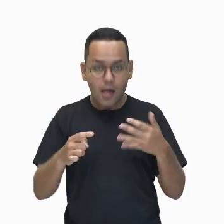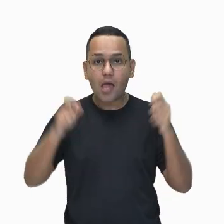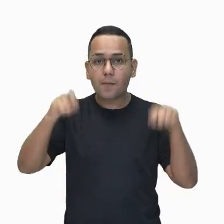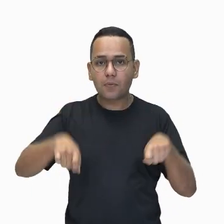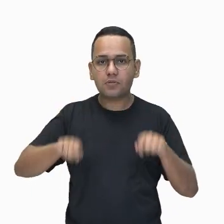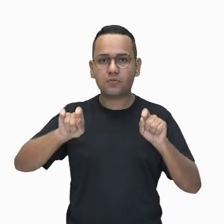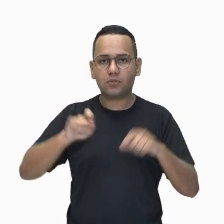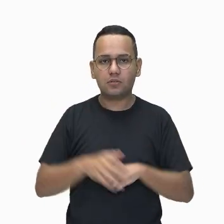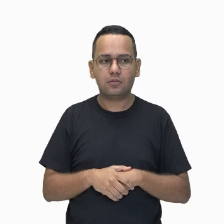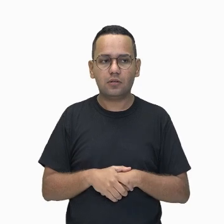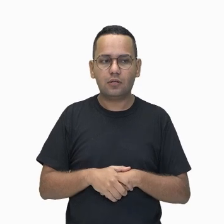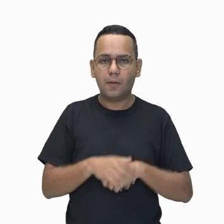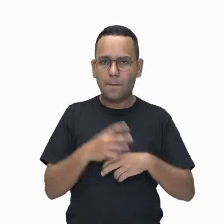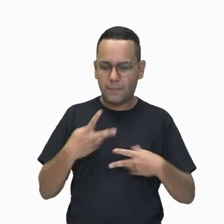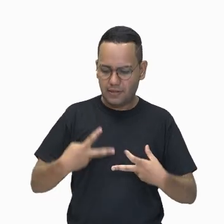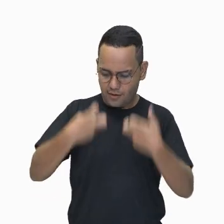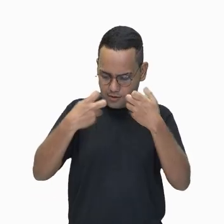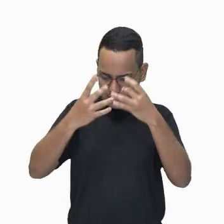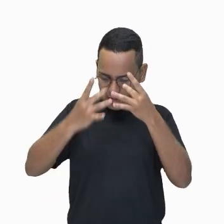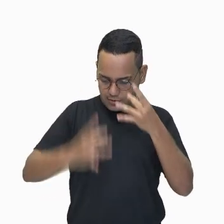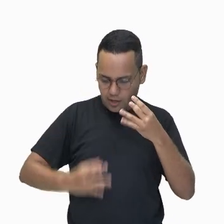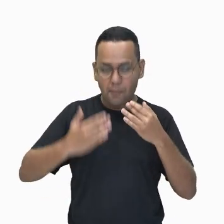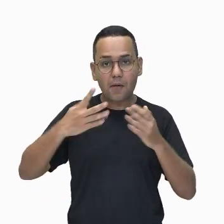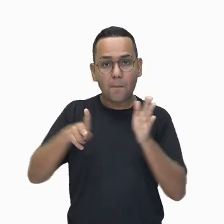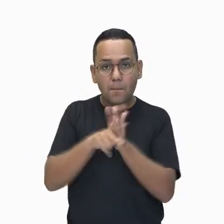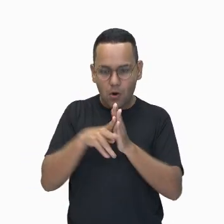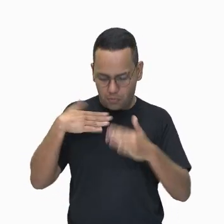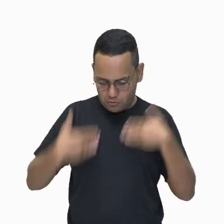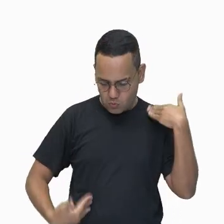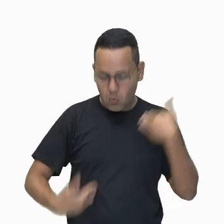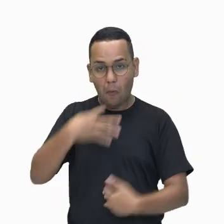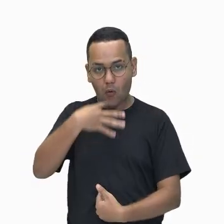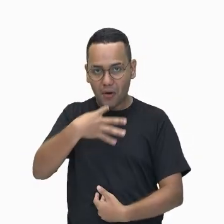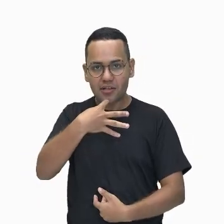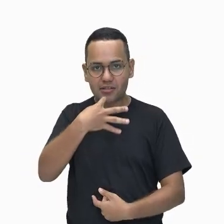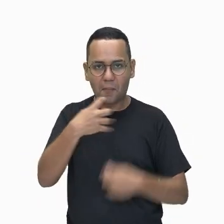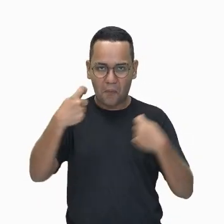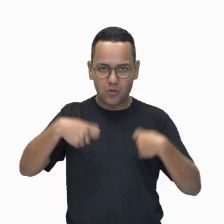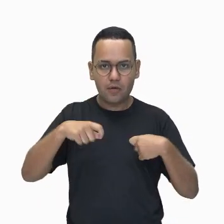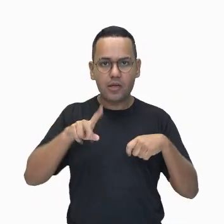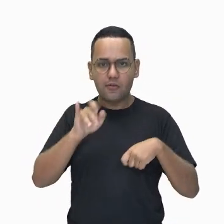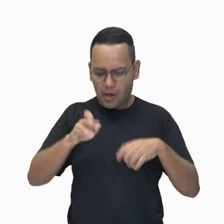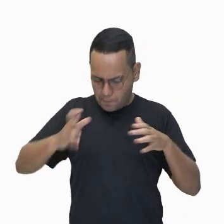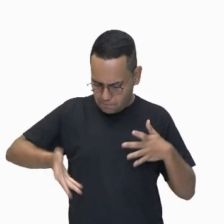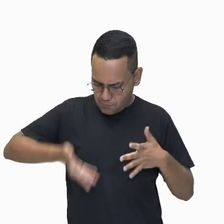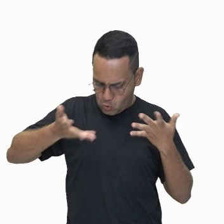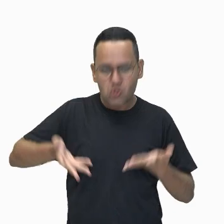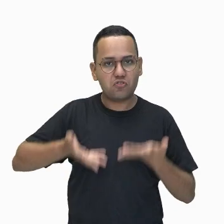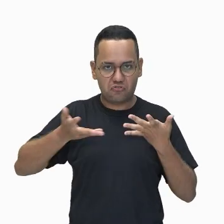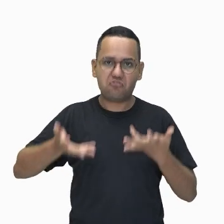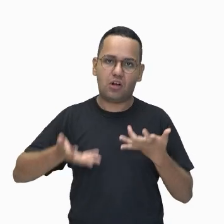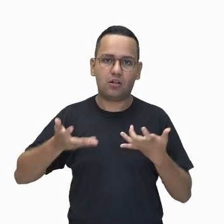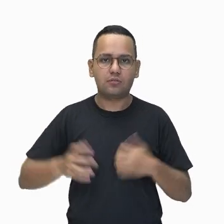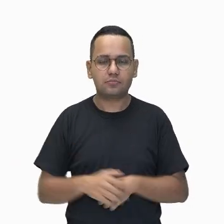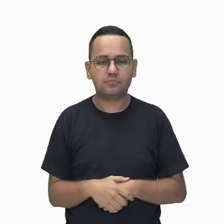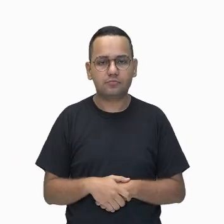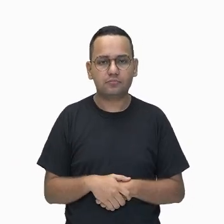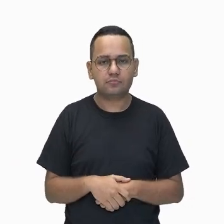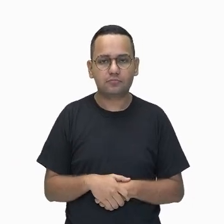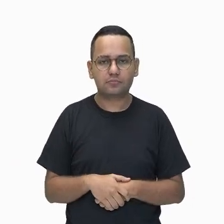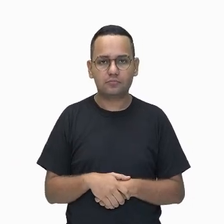possamos conhecer o nosso corpo e trabalhar aí as potencialidades dele, evitando esses desvios. E falando